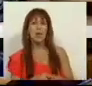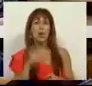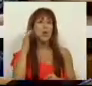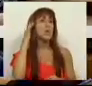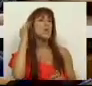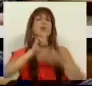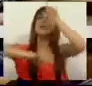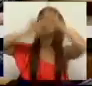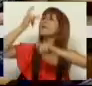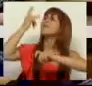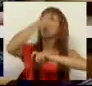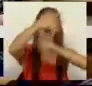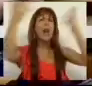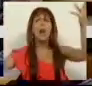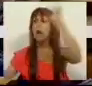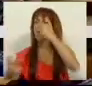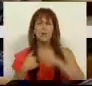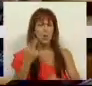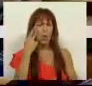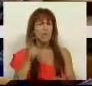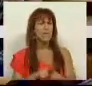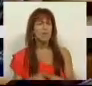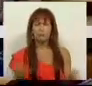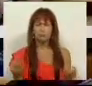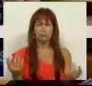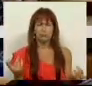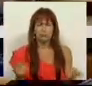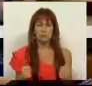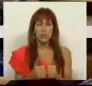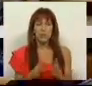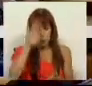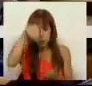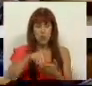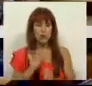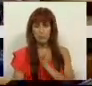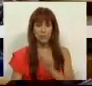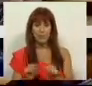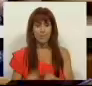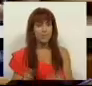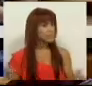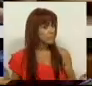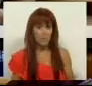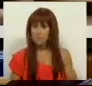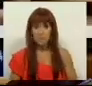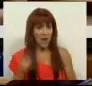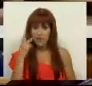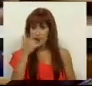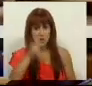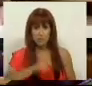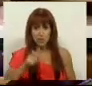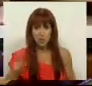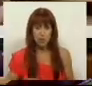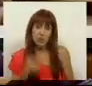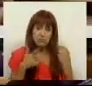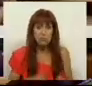para números e não acederão concretamente a soluções concretas para a vida das pessoas,